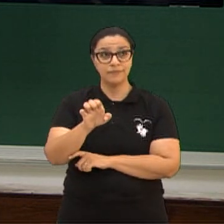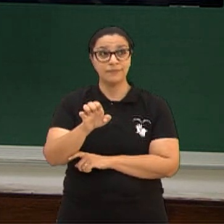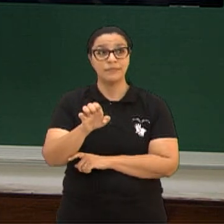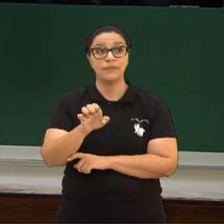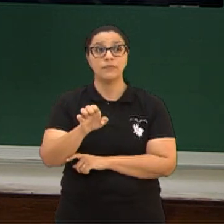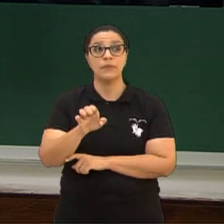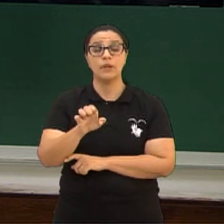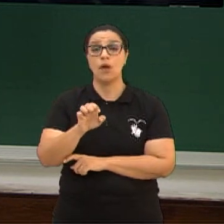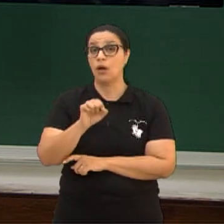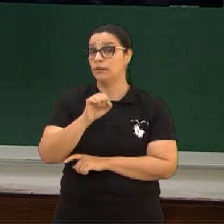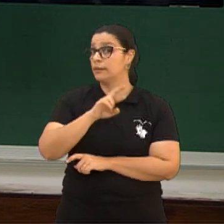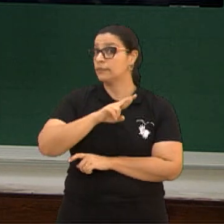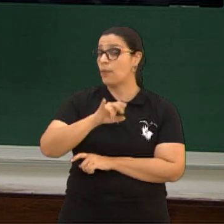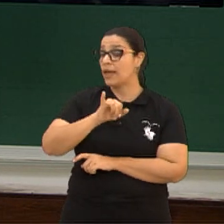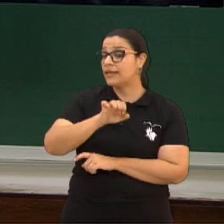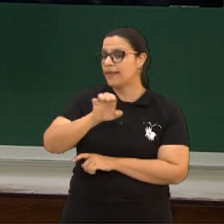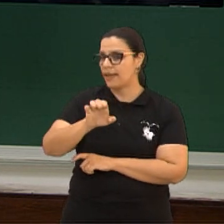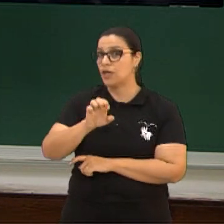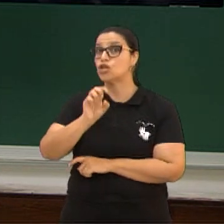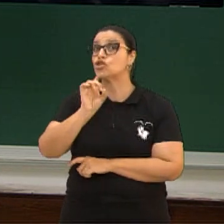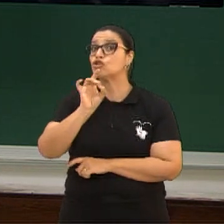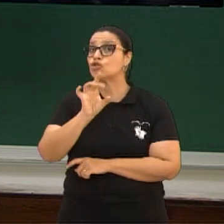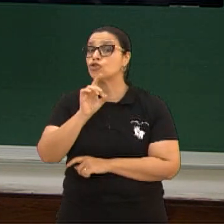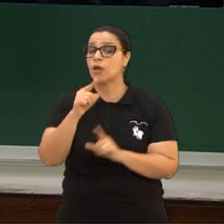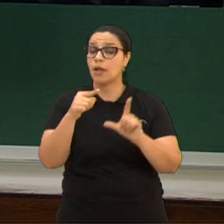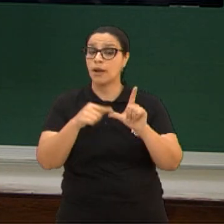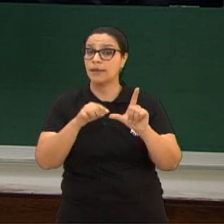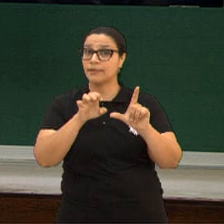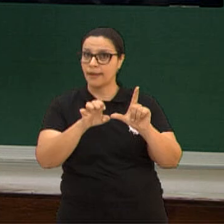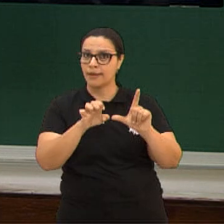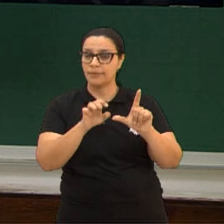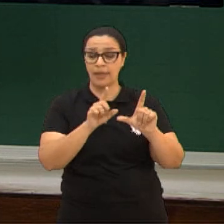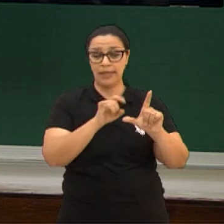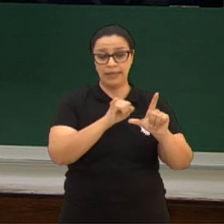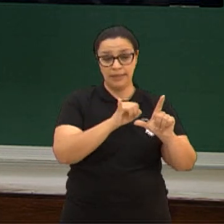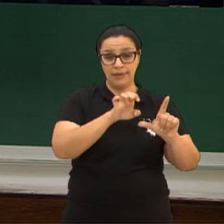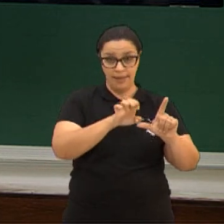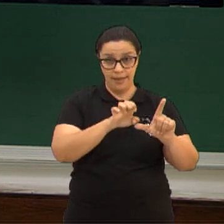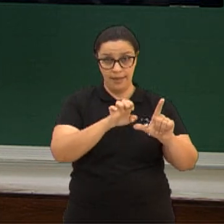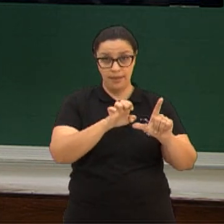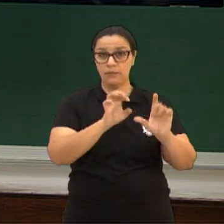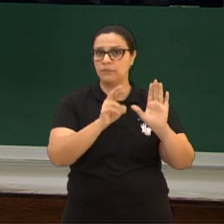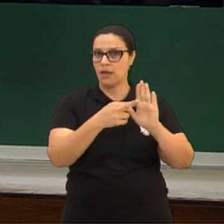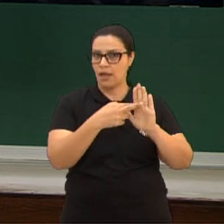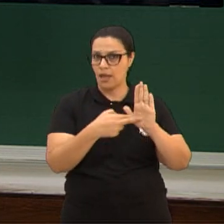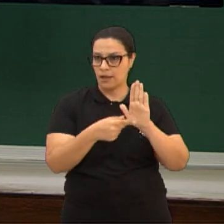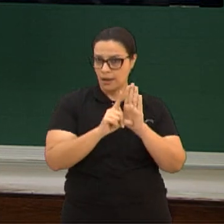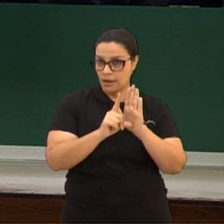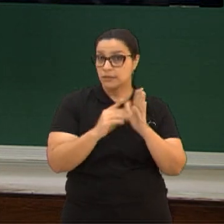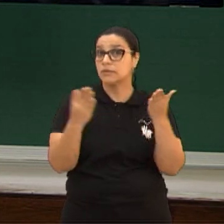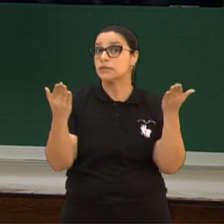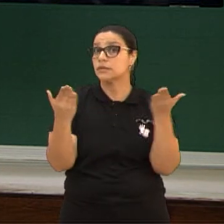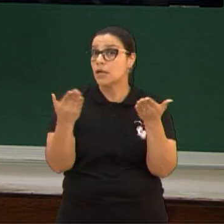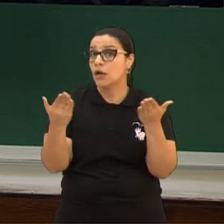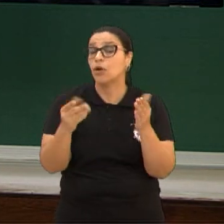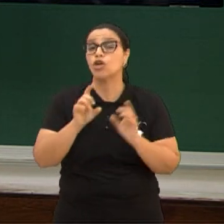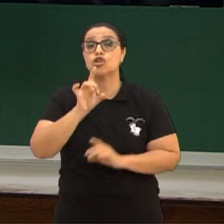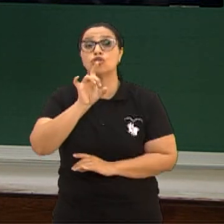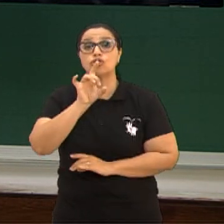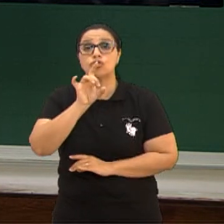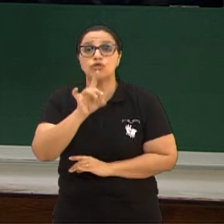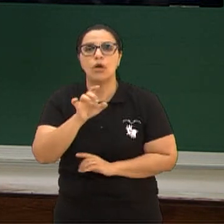é mais i e e. Lembram? A regra anterior tinha i e e